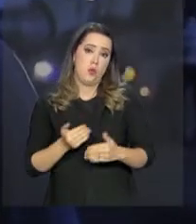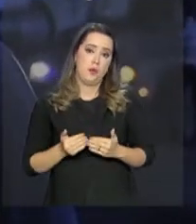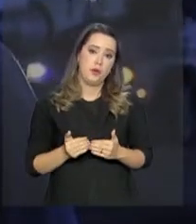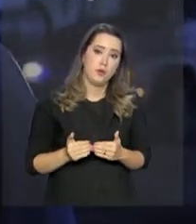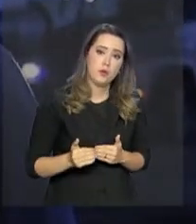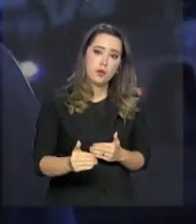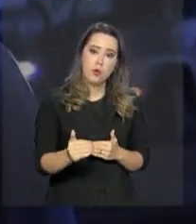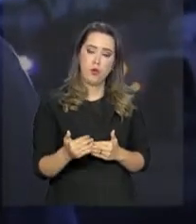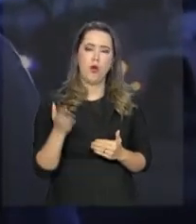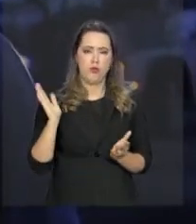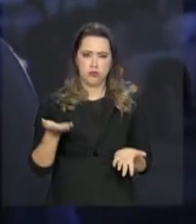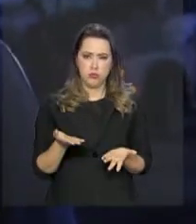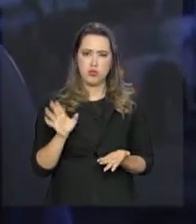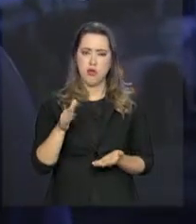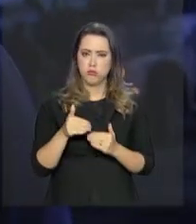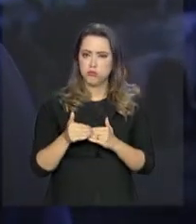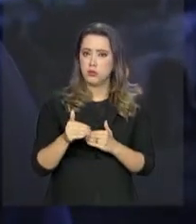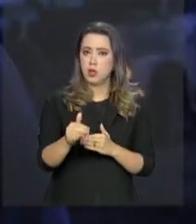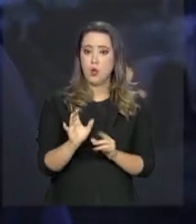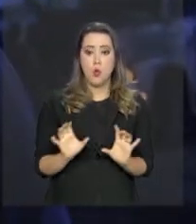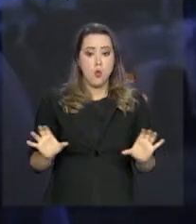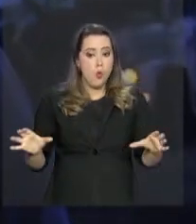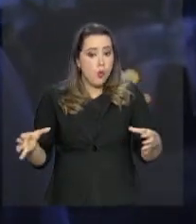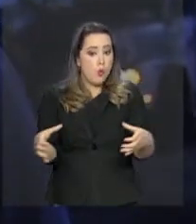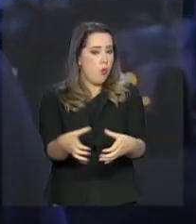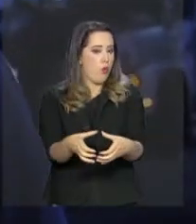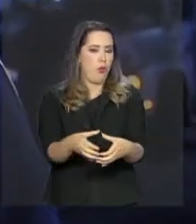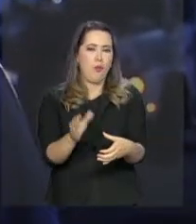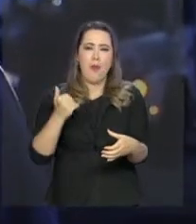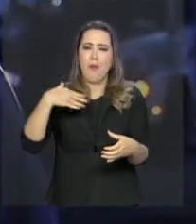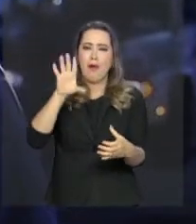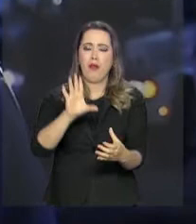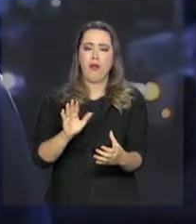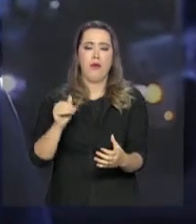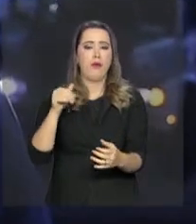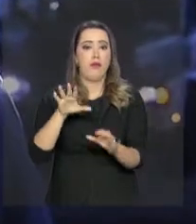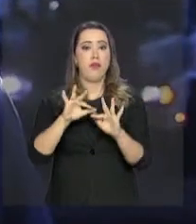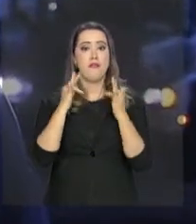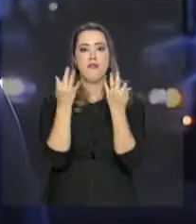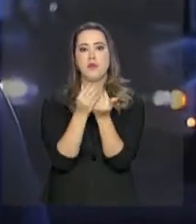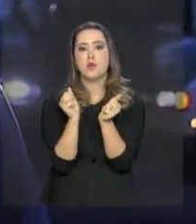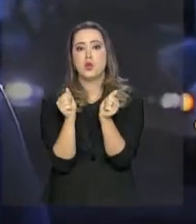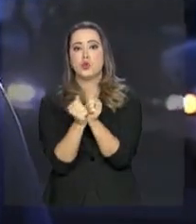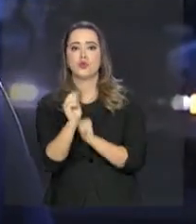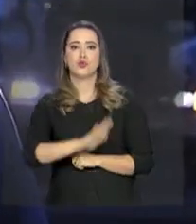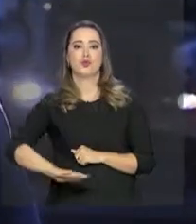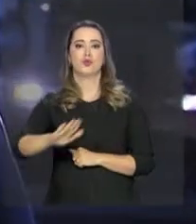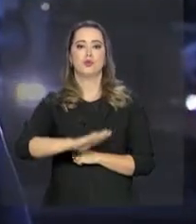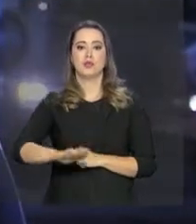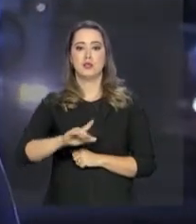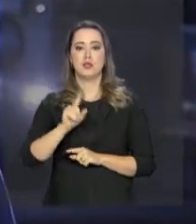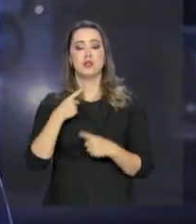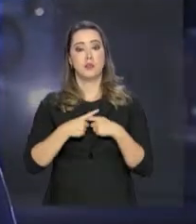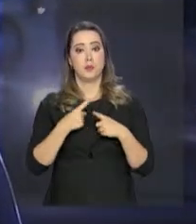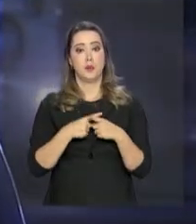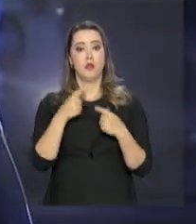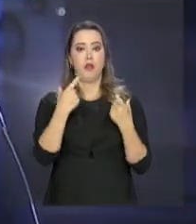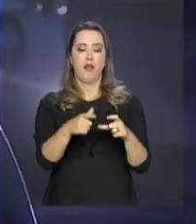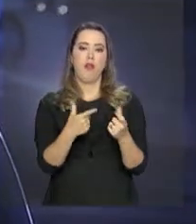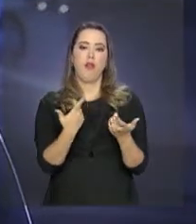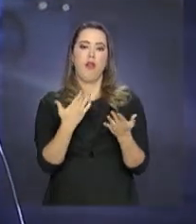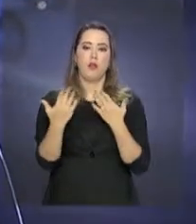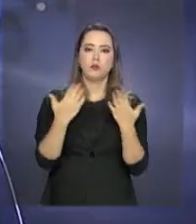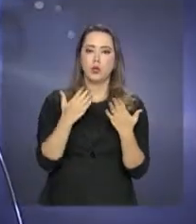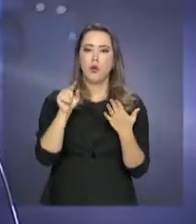Nesta fase especificamente, a grande maioria das pessoas são famílias com crianças, porque esse é justamente o perfil colocado